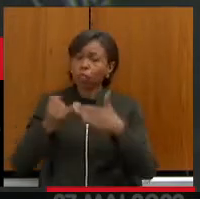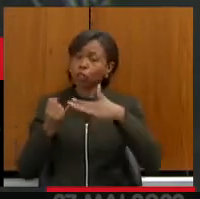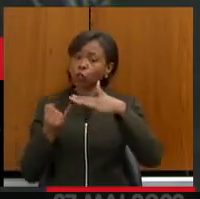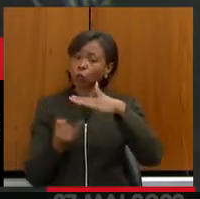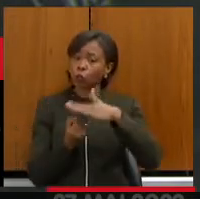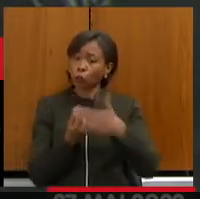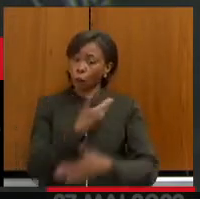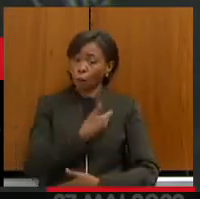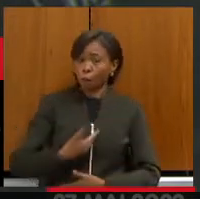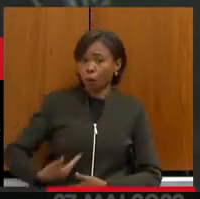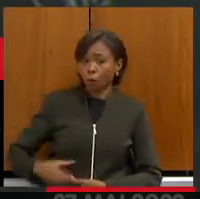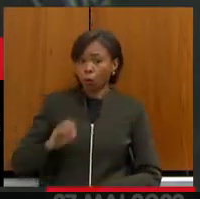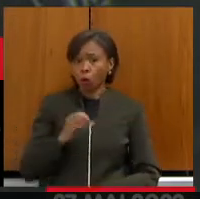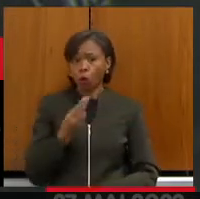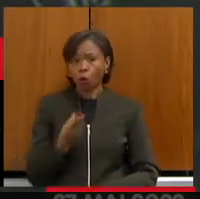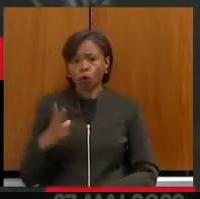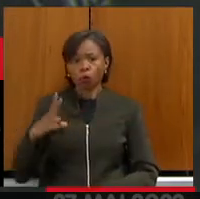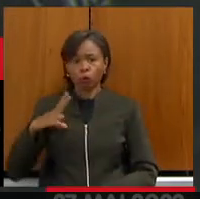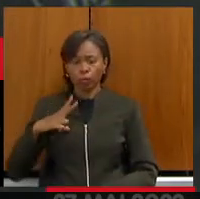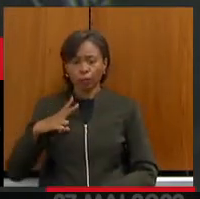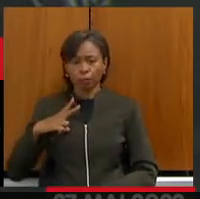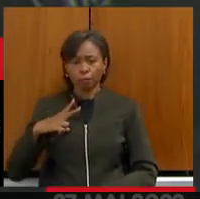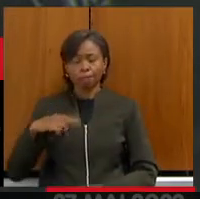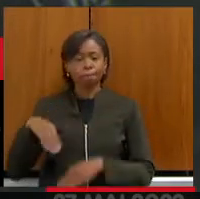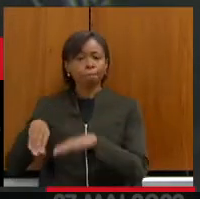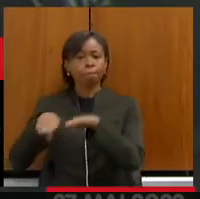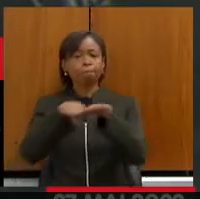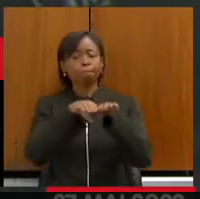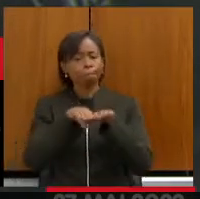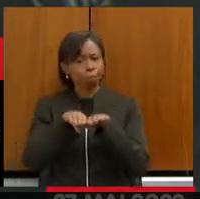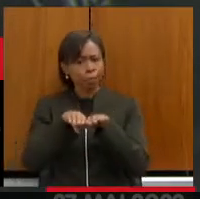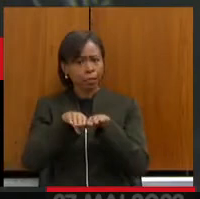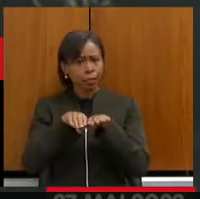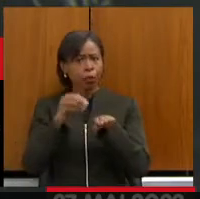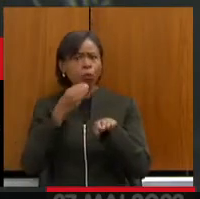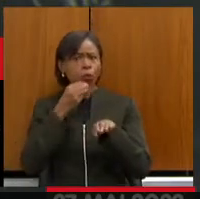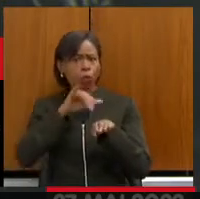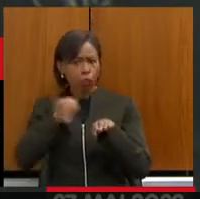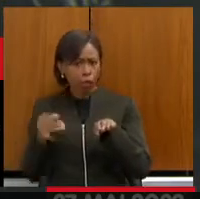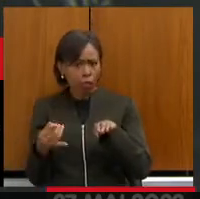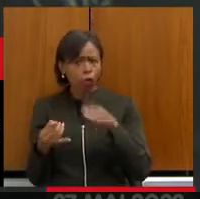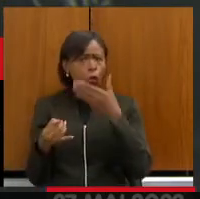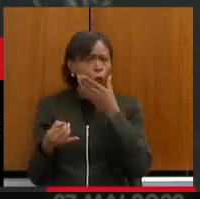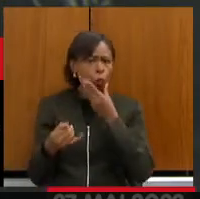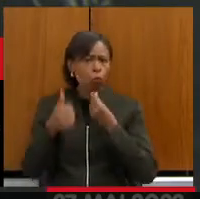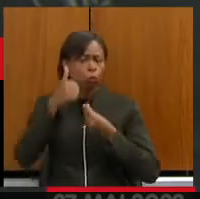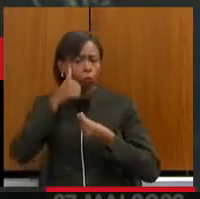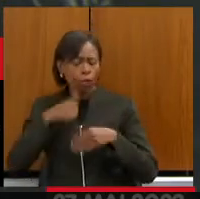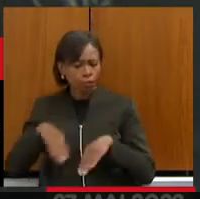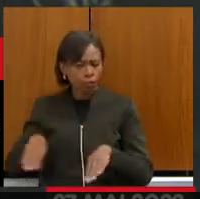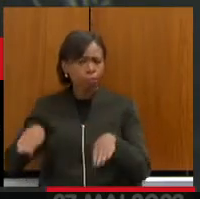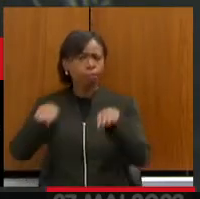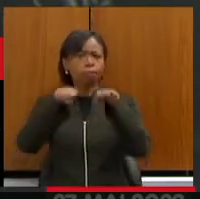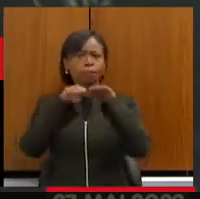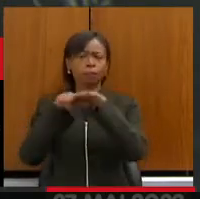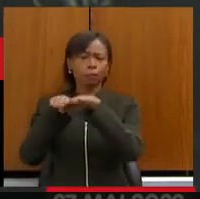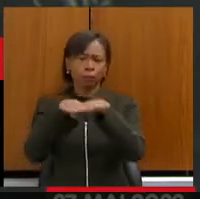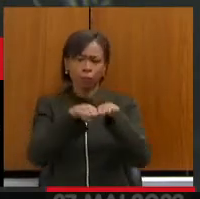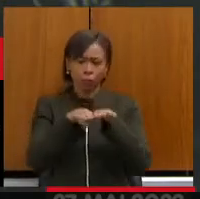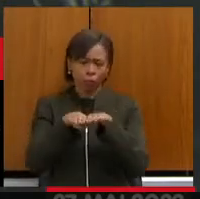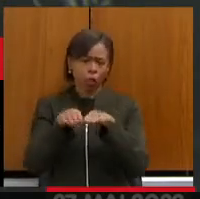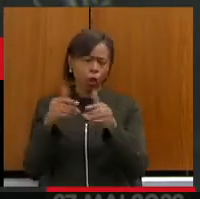e privadas a promoção da igualdade de oportunidade entre homens e mulheres em todos os